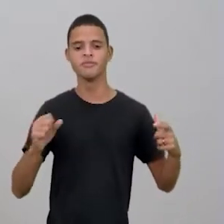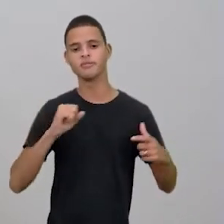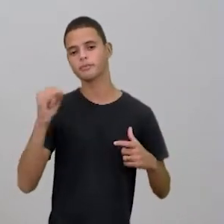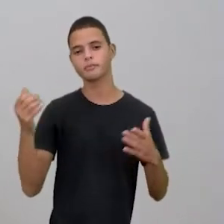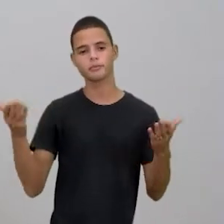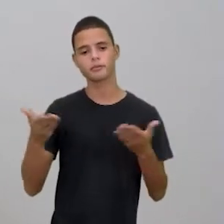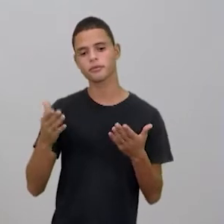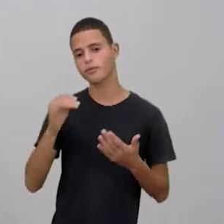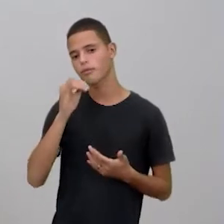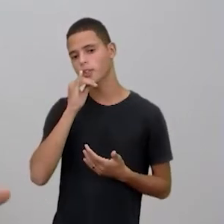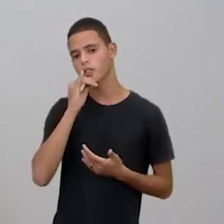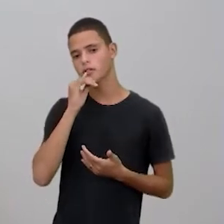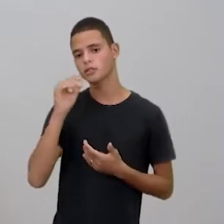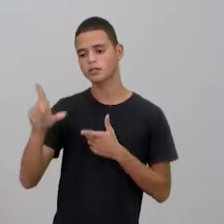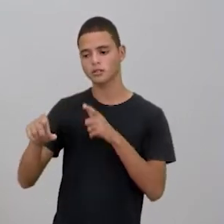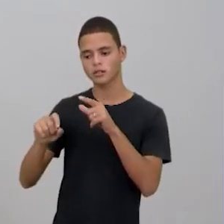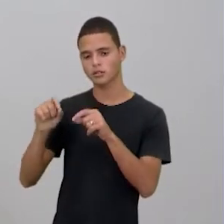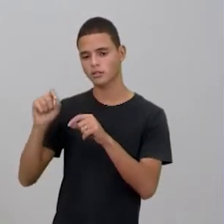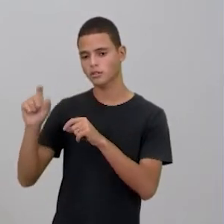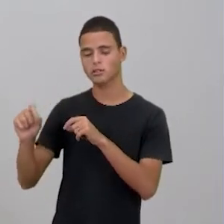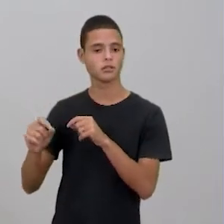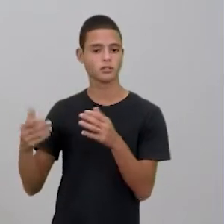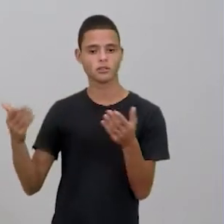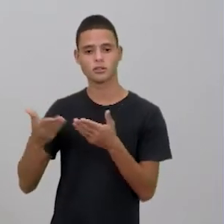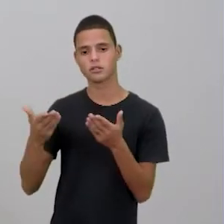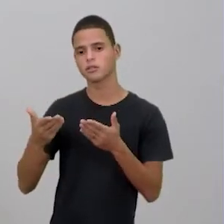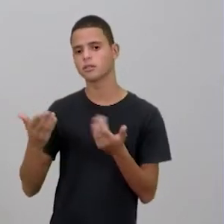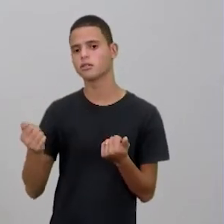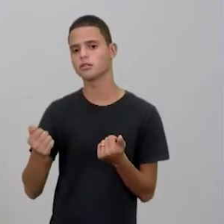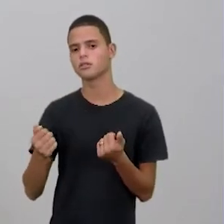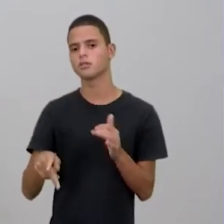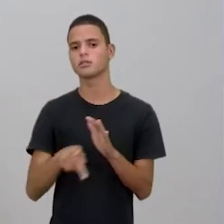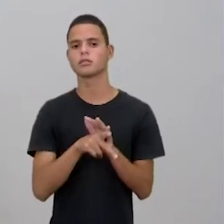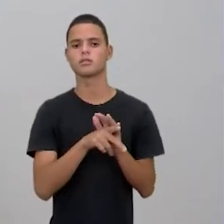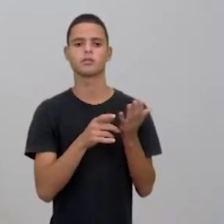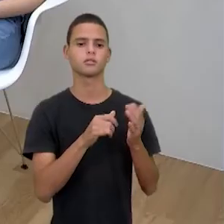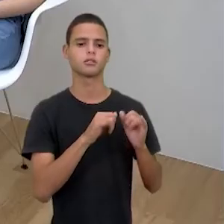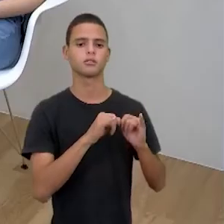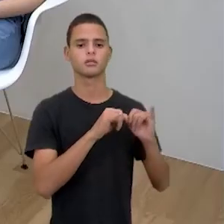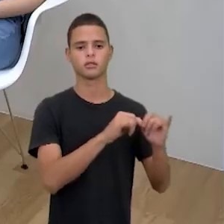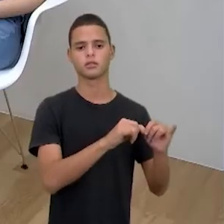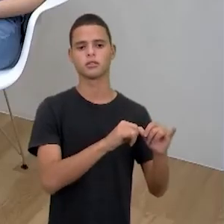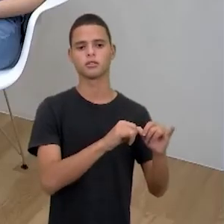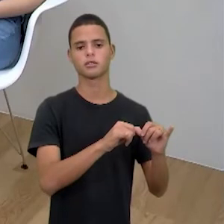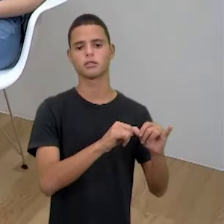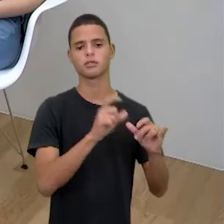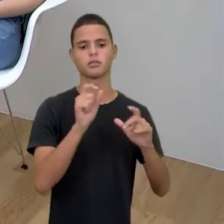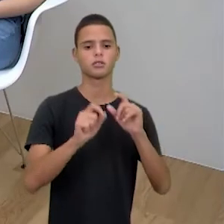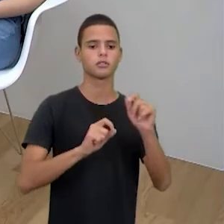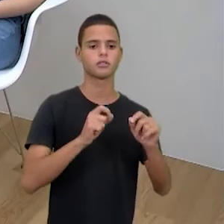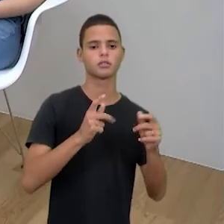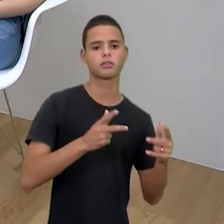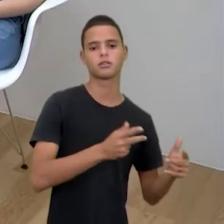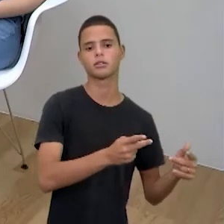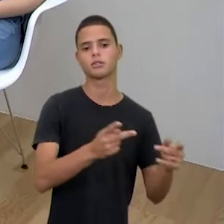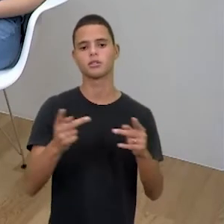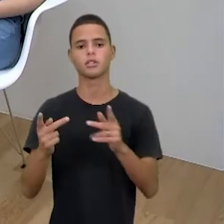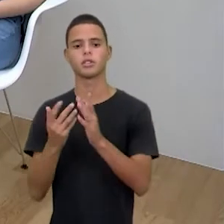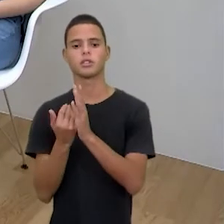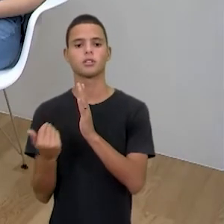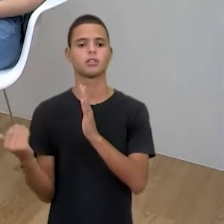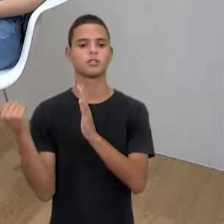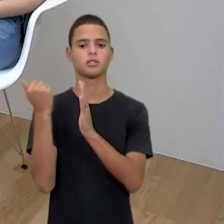para caçar e se abre espaço para a agricultura. E aí, Guerreiro, te pergunto, né, dentre outros fatores,